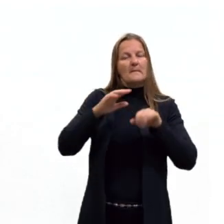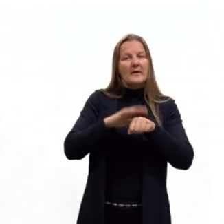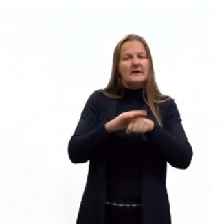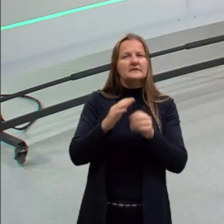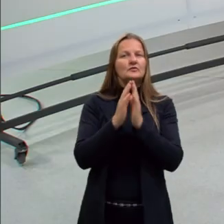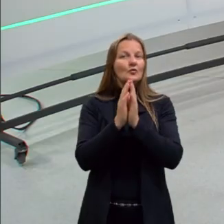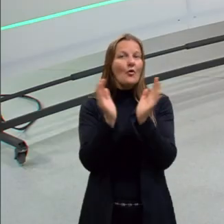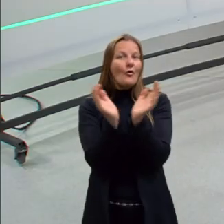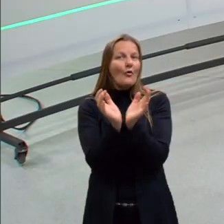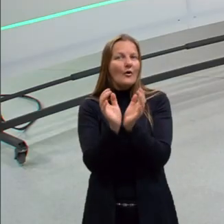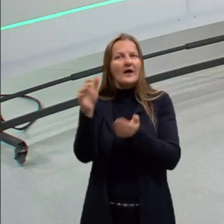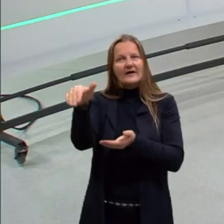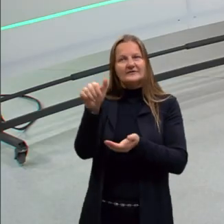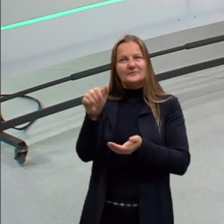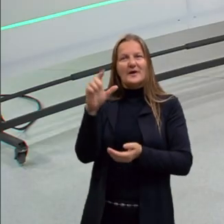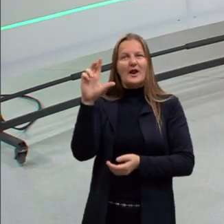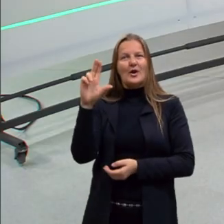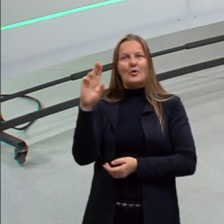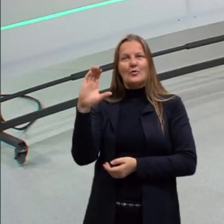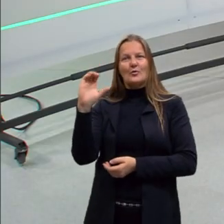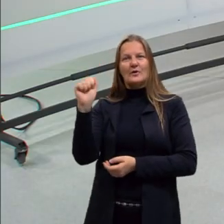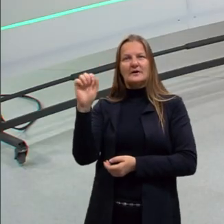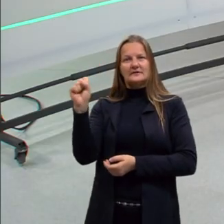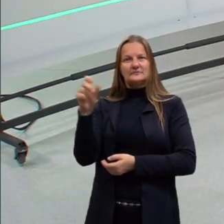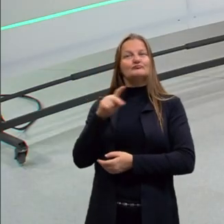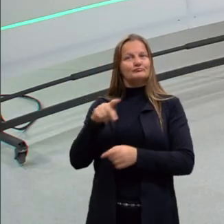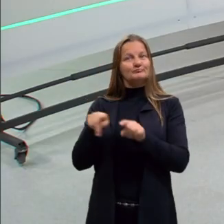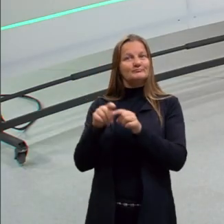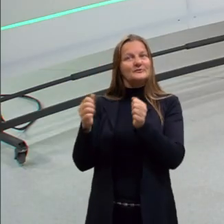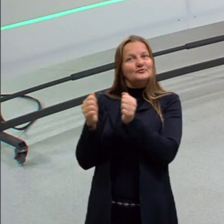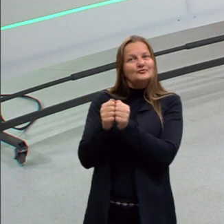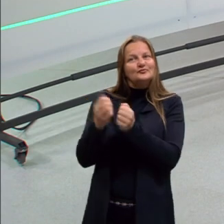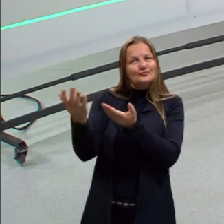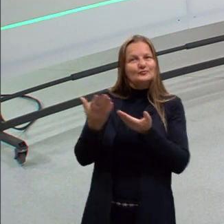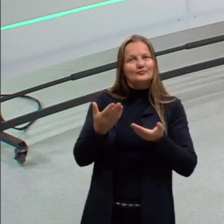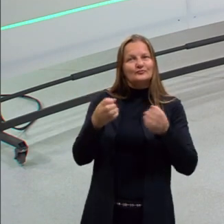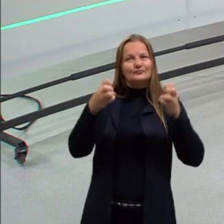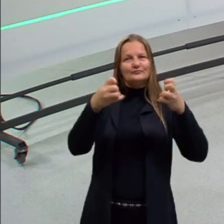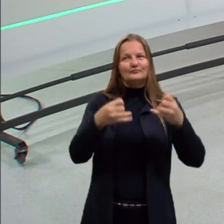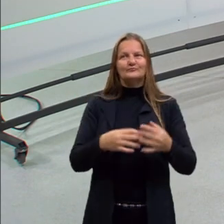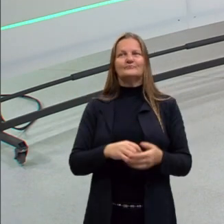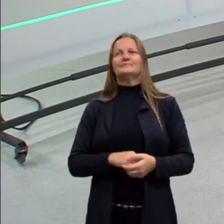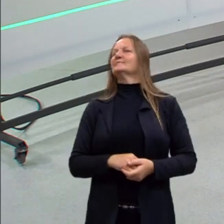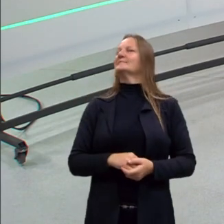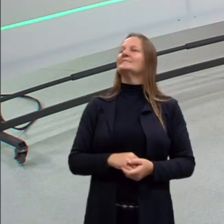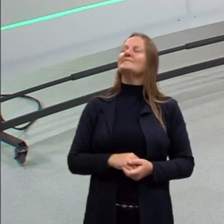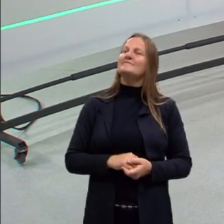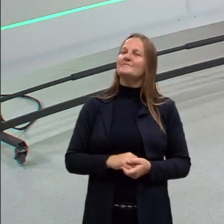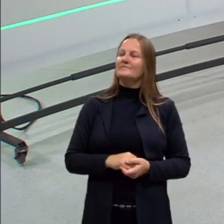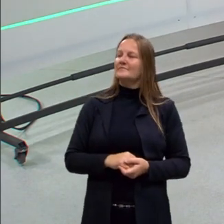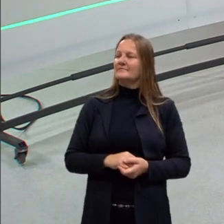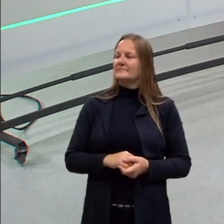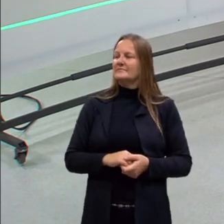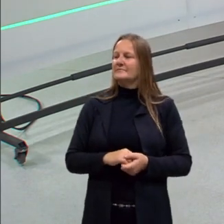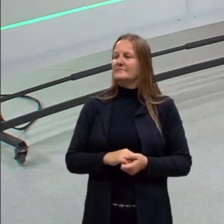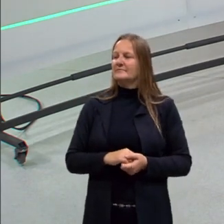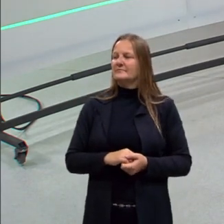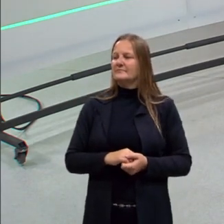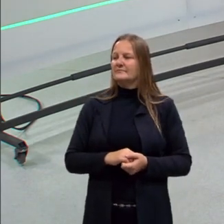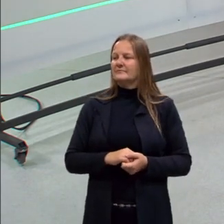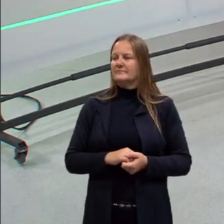o professor o professor Lucas né para falar sobre essa parte dos Bandeirantes né que tem um Lucas que que tu pode